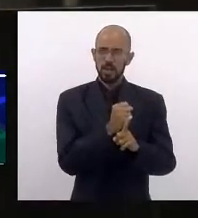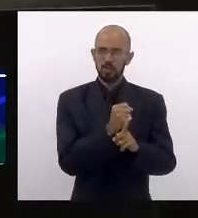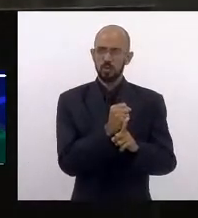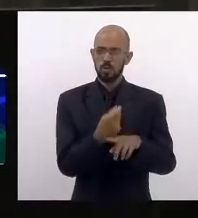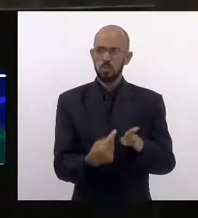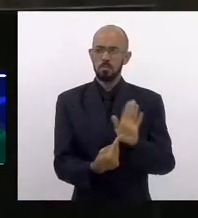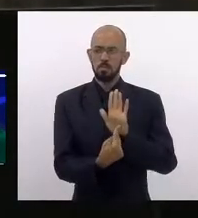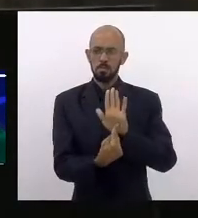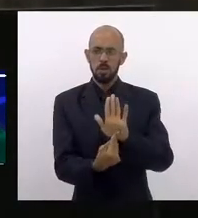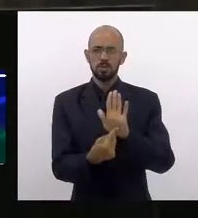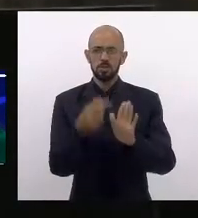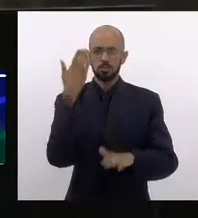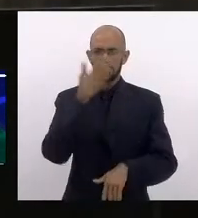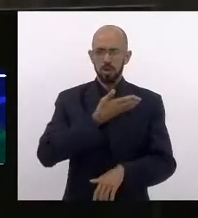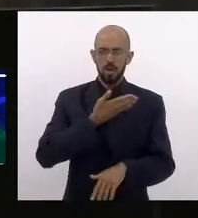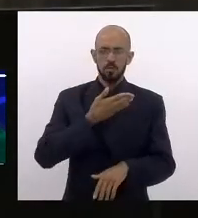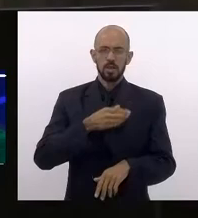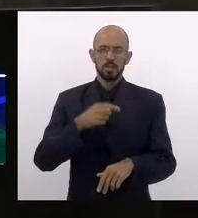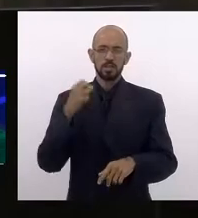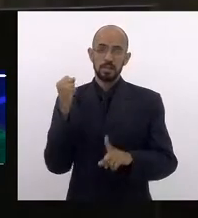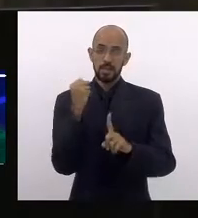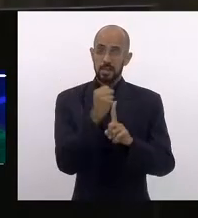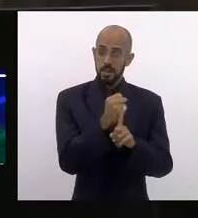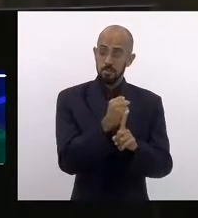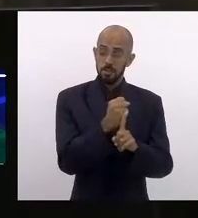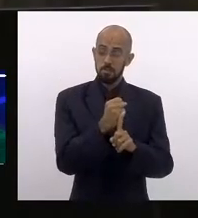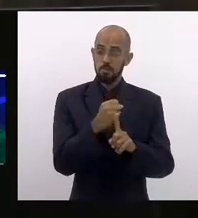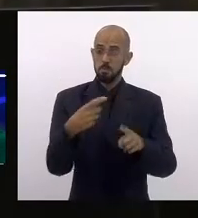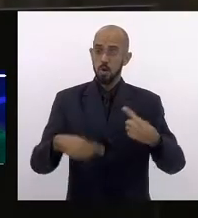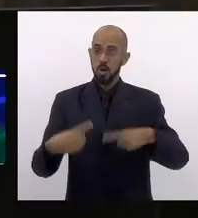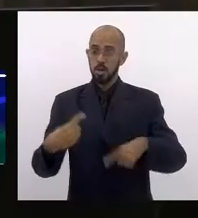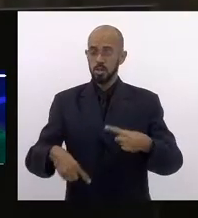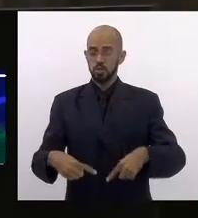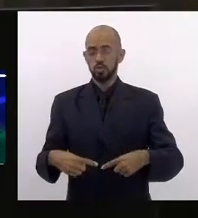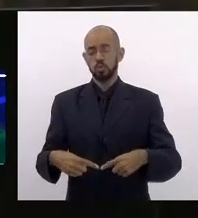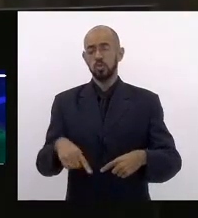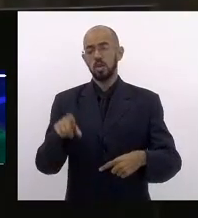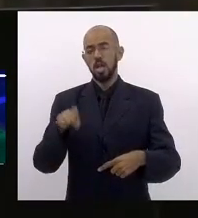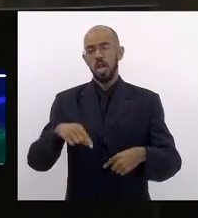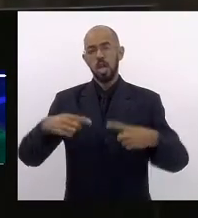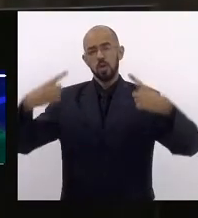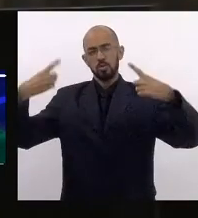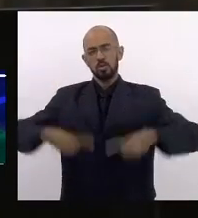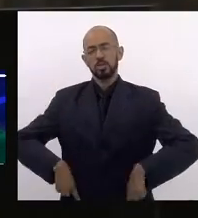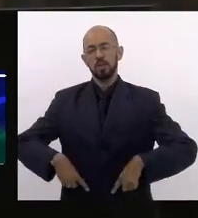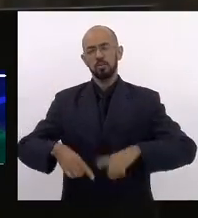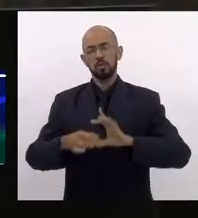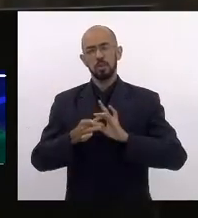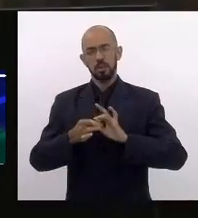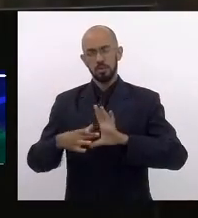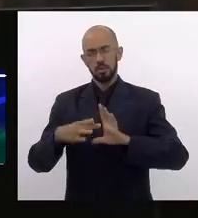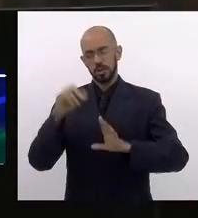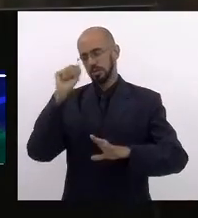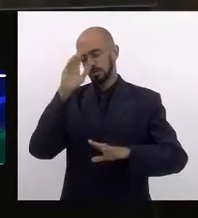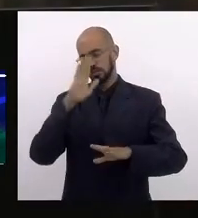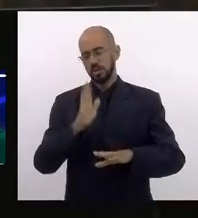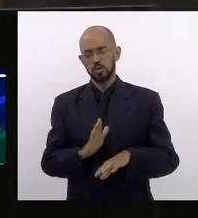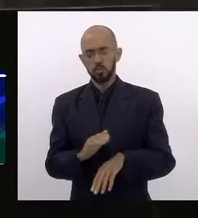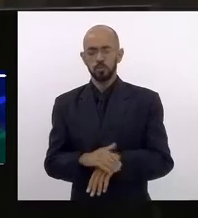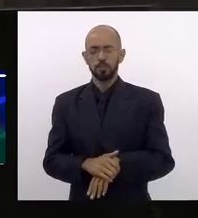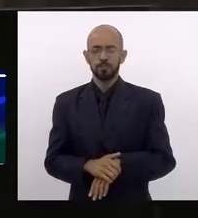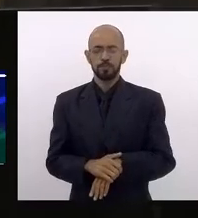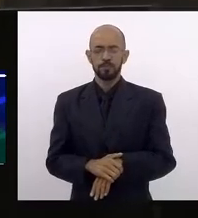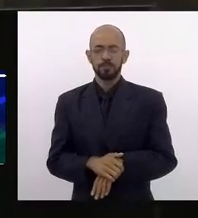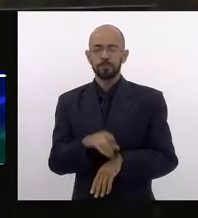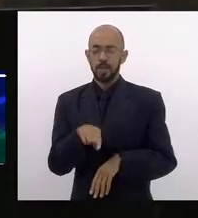que esse crime político ainda é um desafio para a democracia brasileira. E,